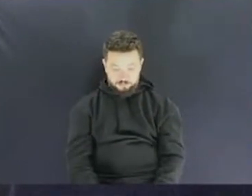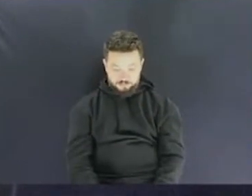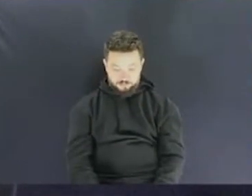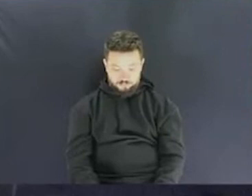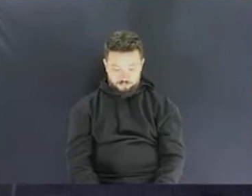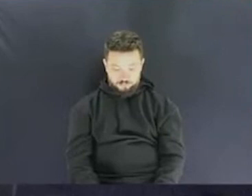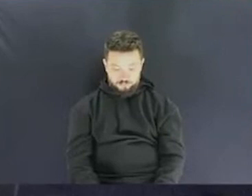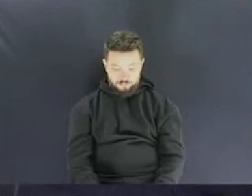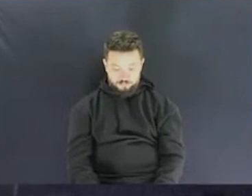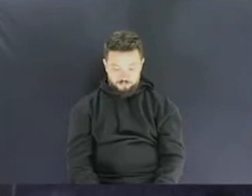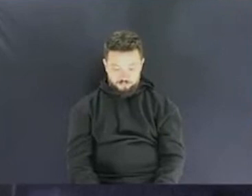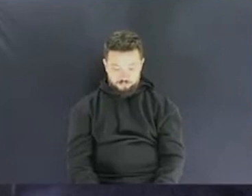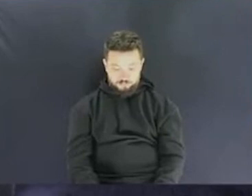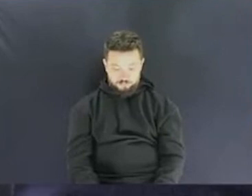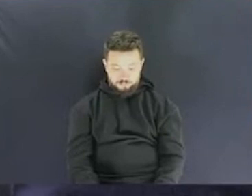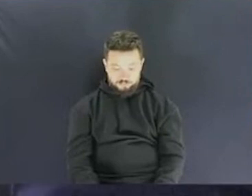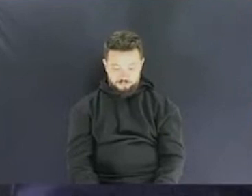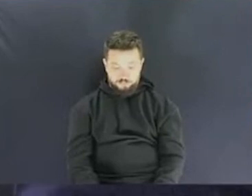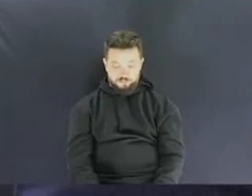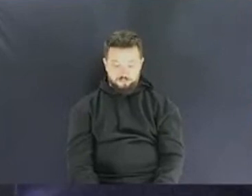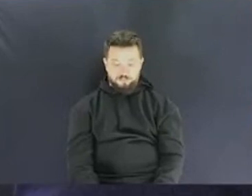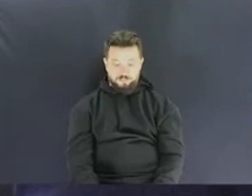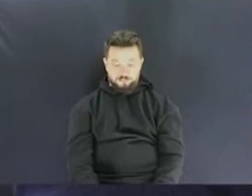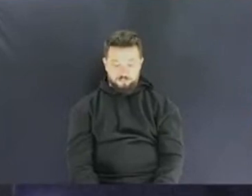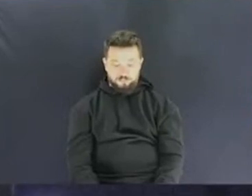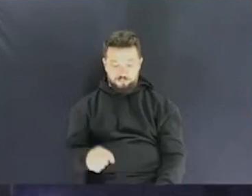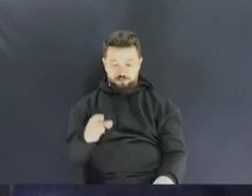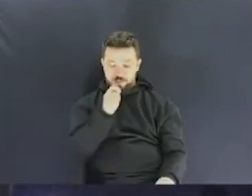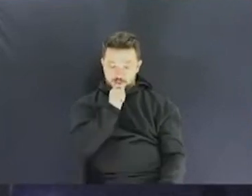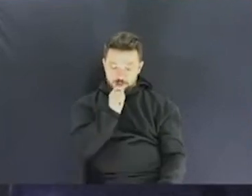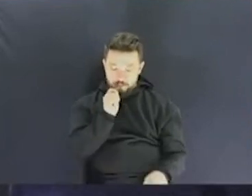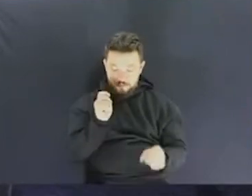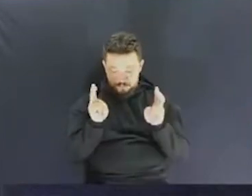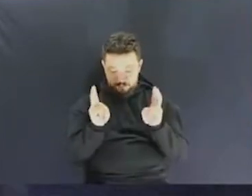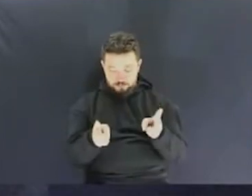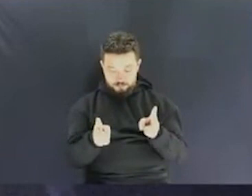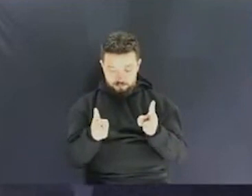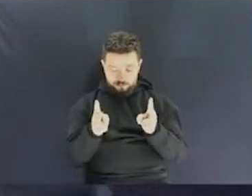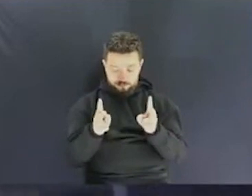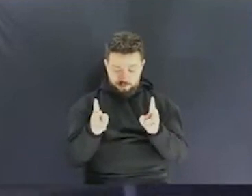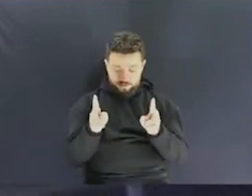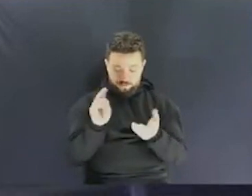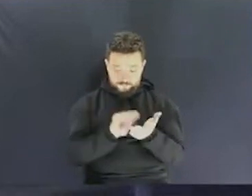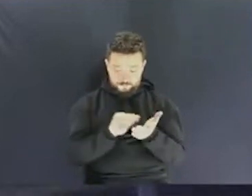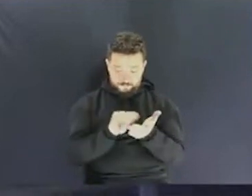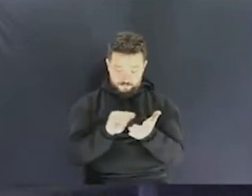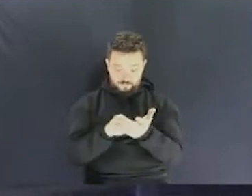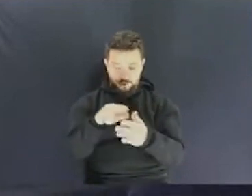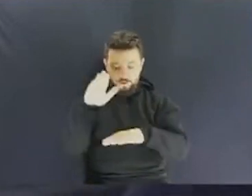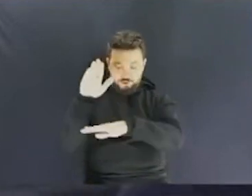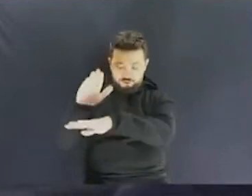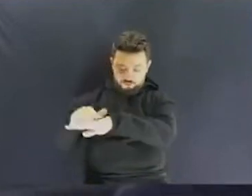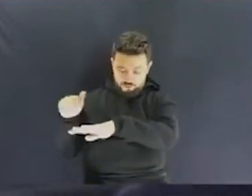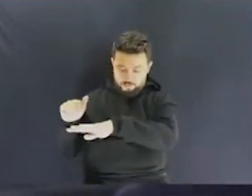Vimos vários concursos previstos, alguns realizados e não foram chamados, os aprovados, outros